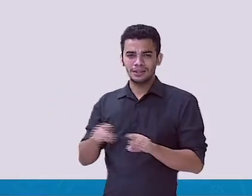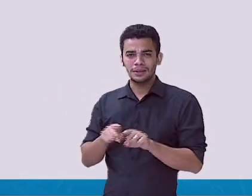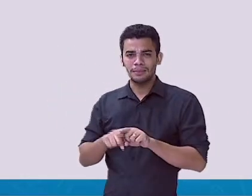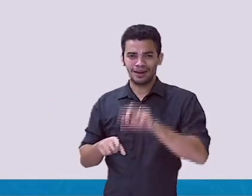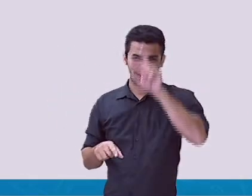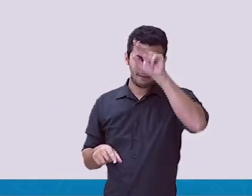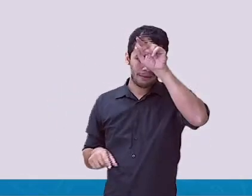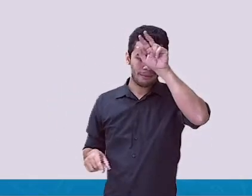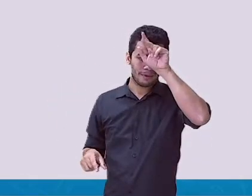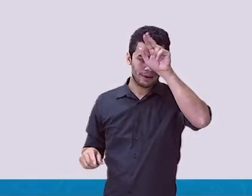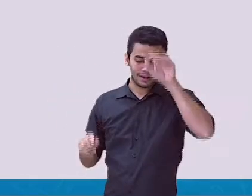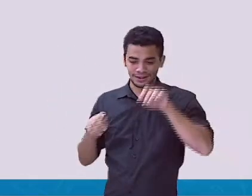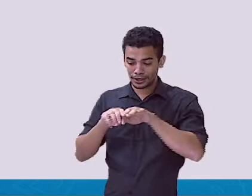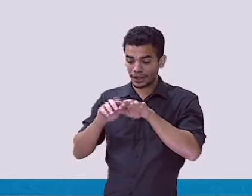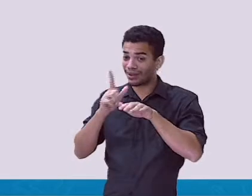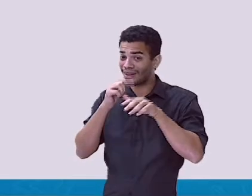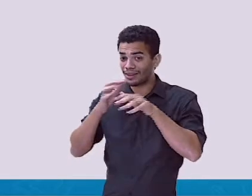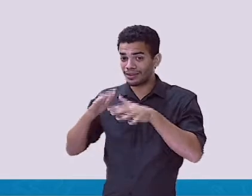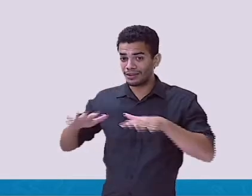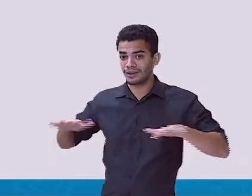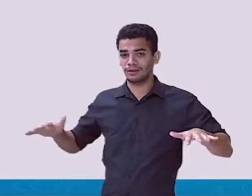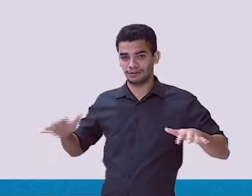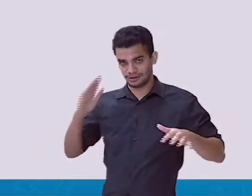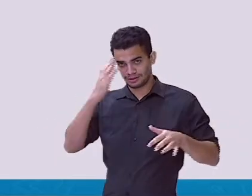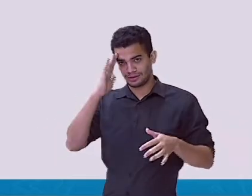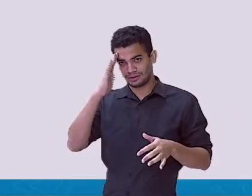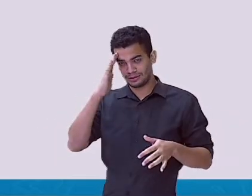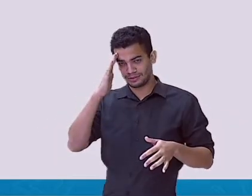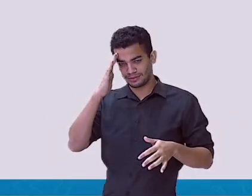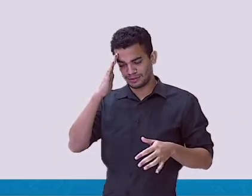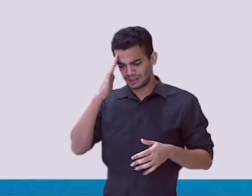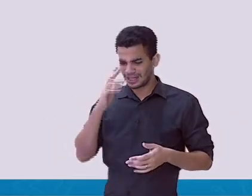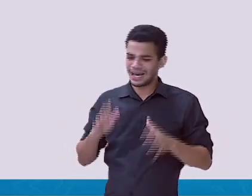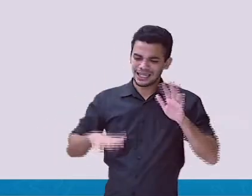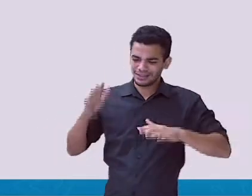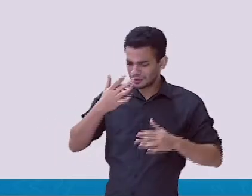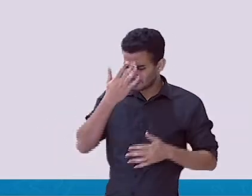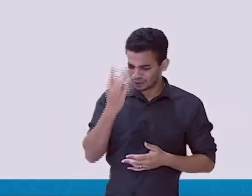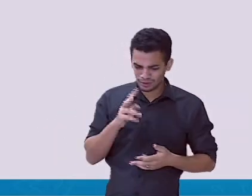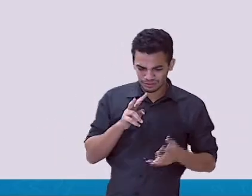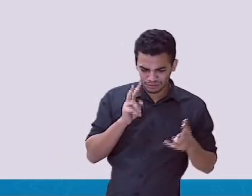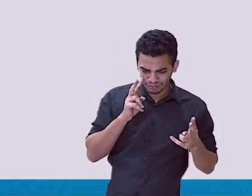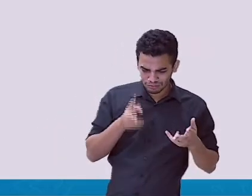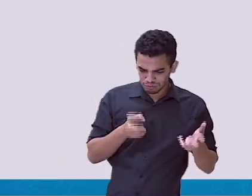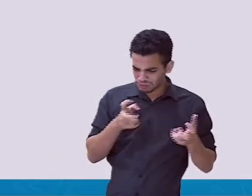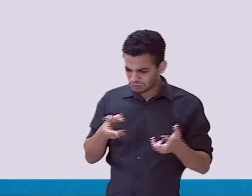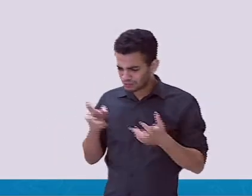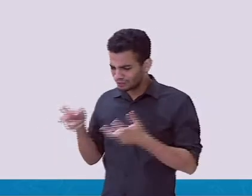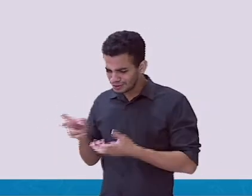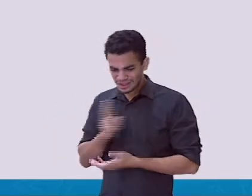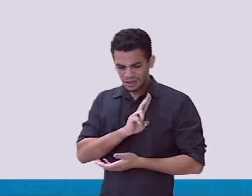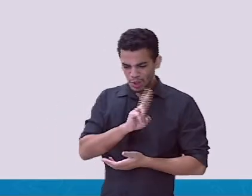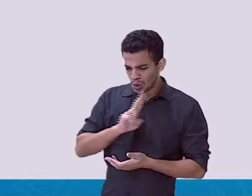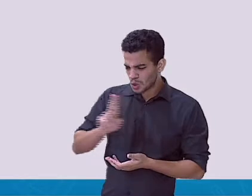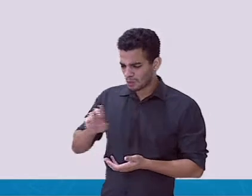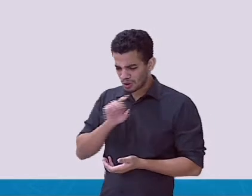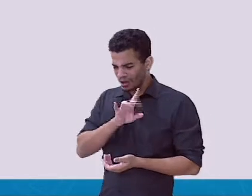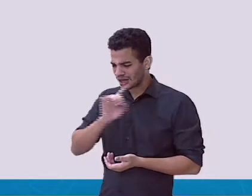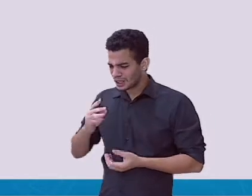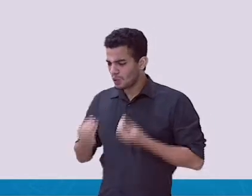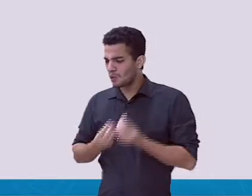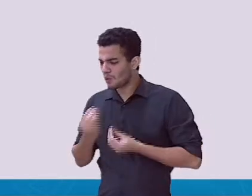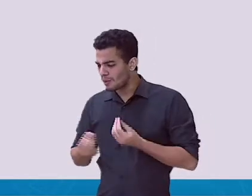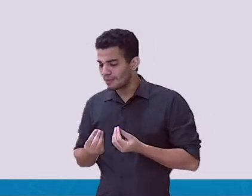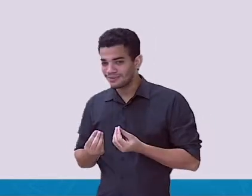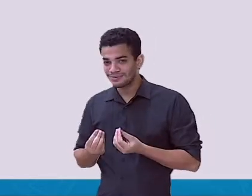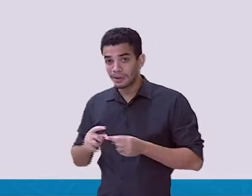aparece um bichinho assim, vocês nem sabem qual é, né, aquela espécie. Agora não. Agora, quando vocês estiverem pelo